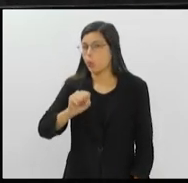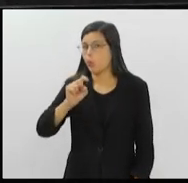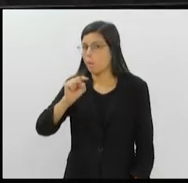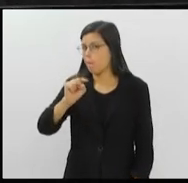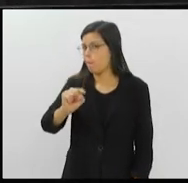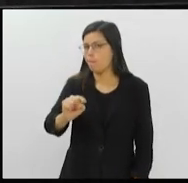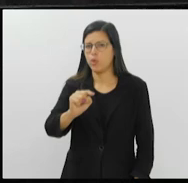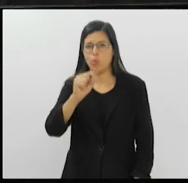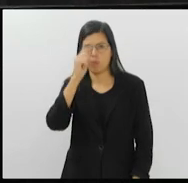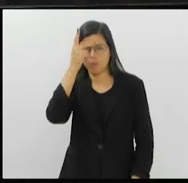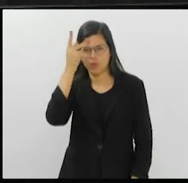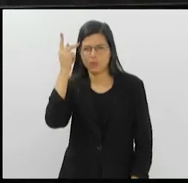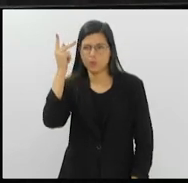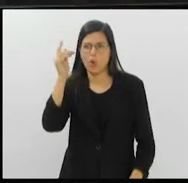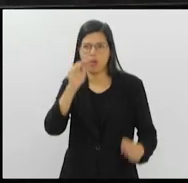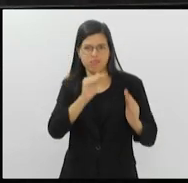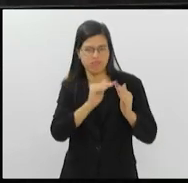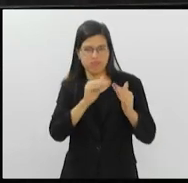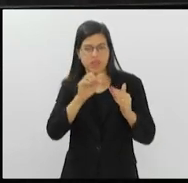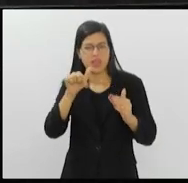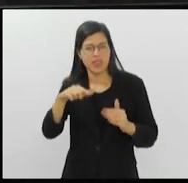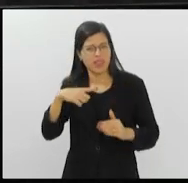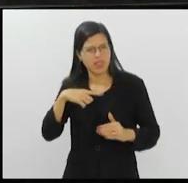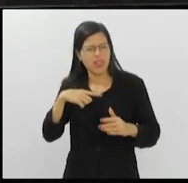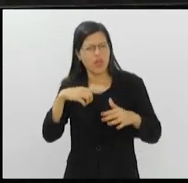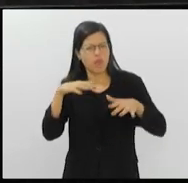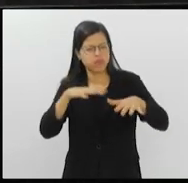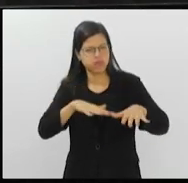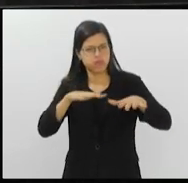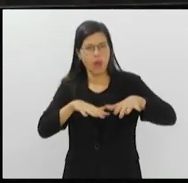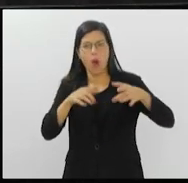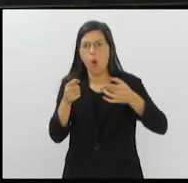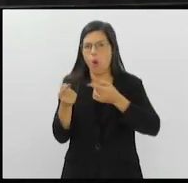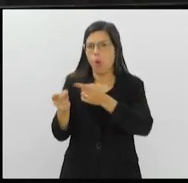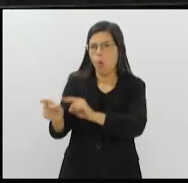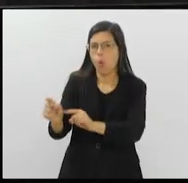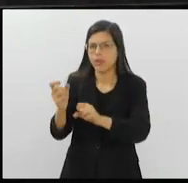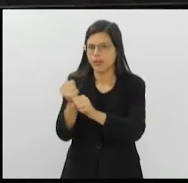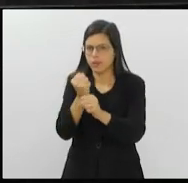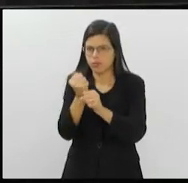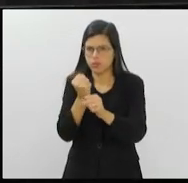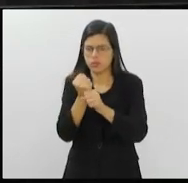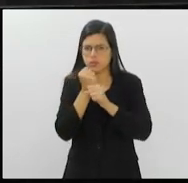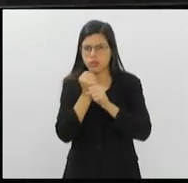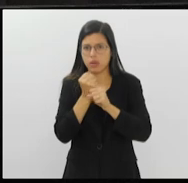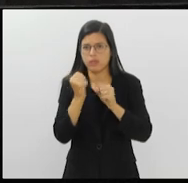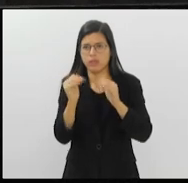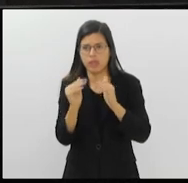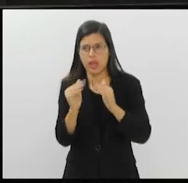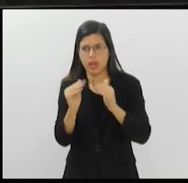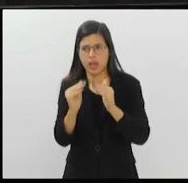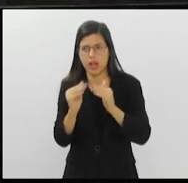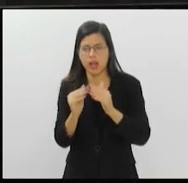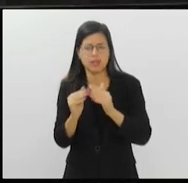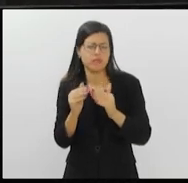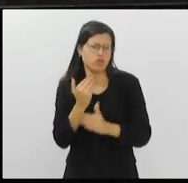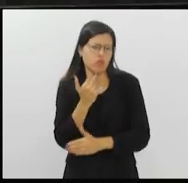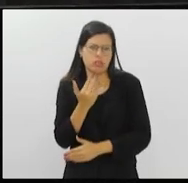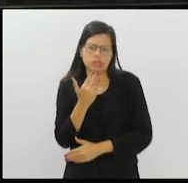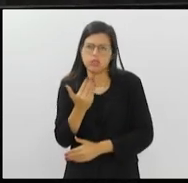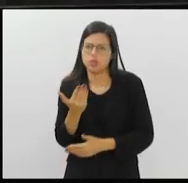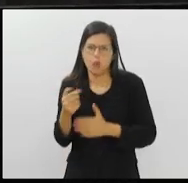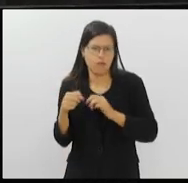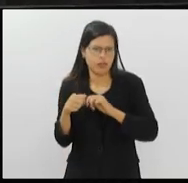Então, teve panelaço, teve passeatas contra a construção dessa casa de repouso. Não adiantou, acabou sendo